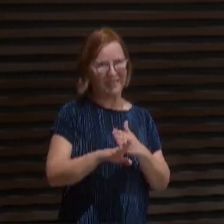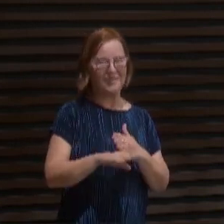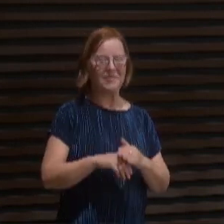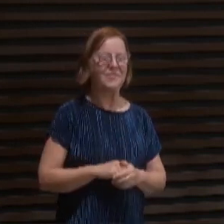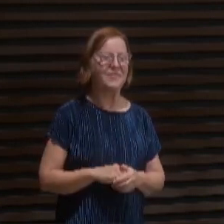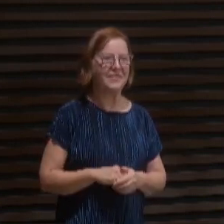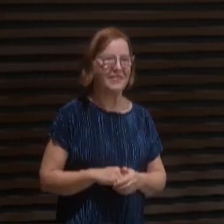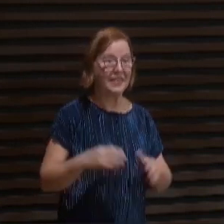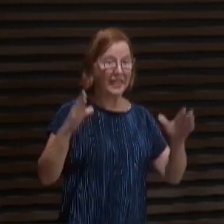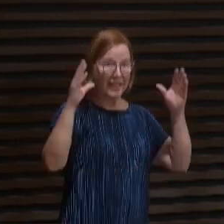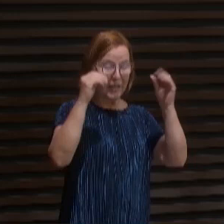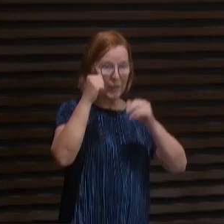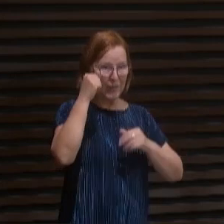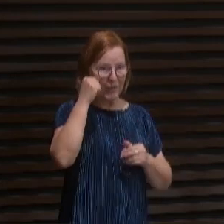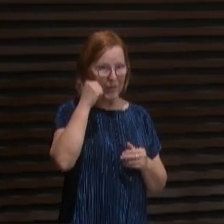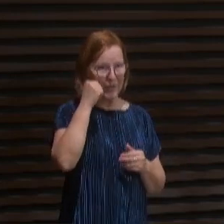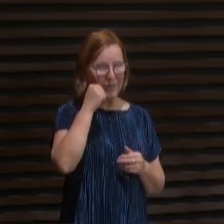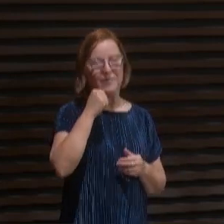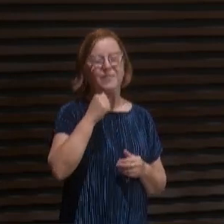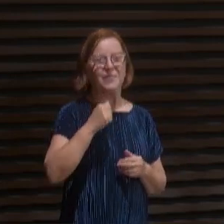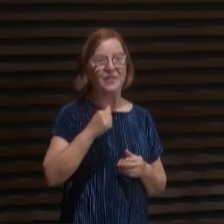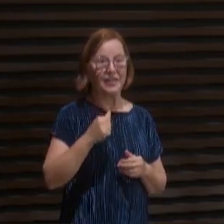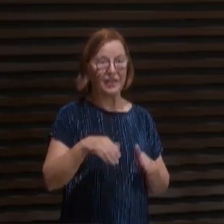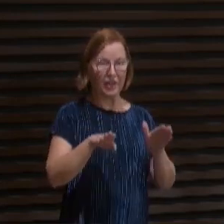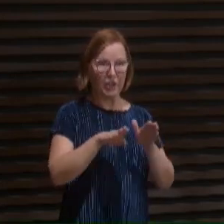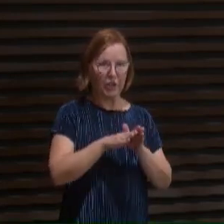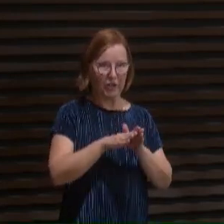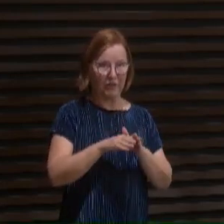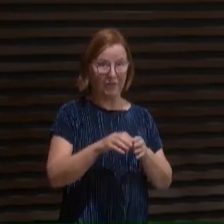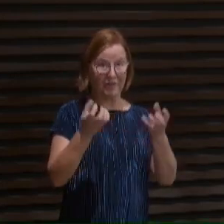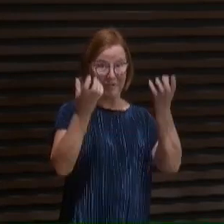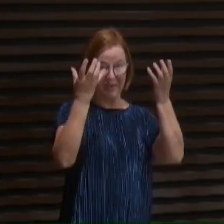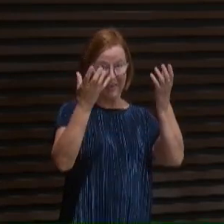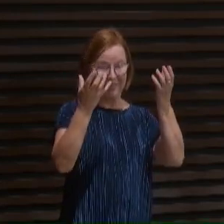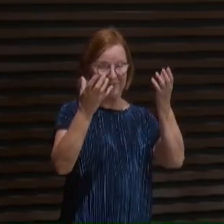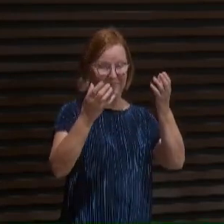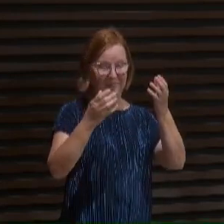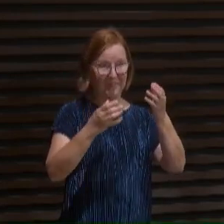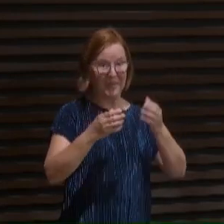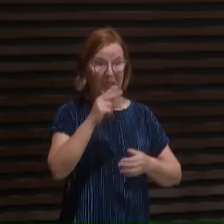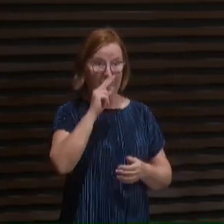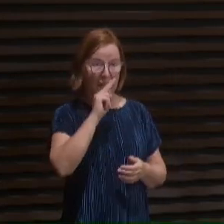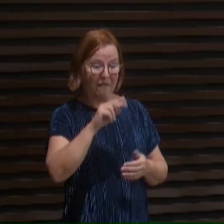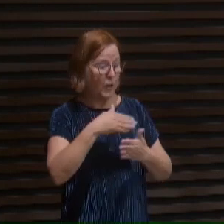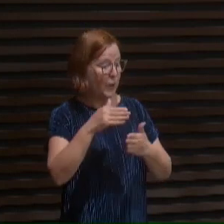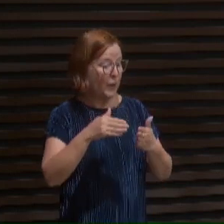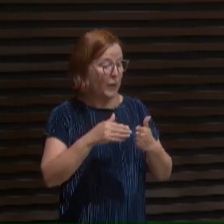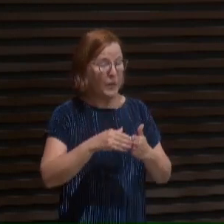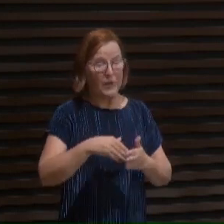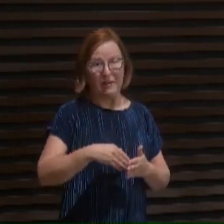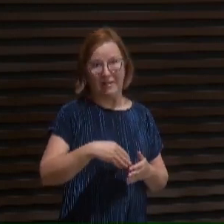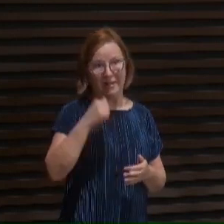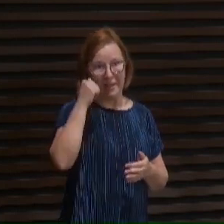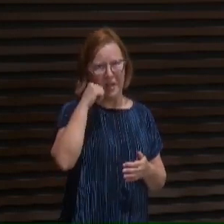À noite a jovem chegou ao palácio. E lá estavam, de fato, todas as moças mais belas, moças